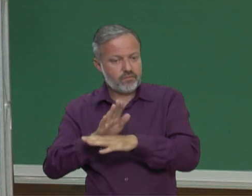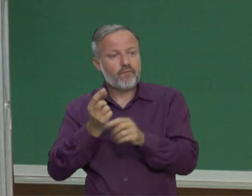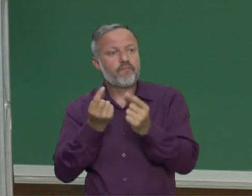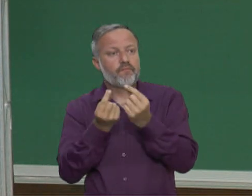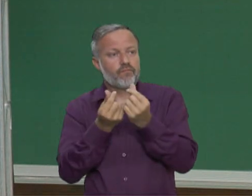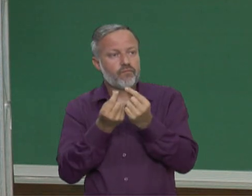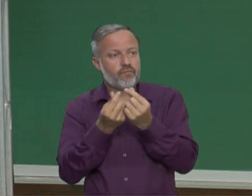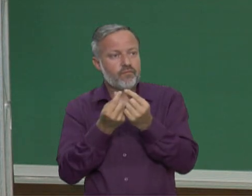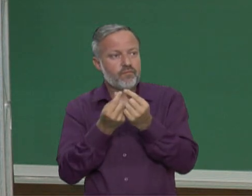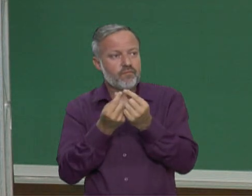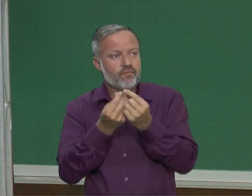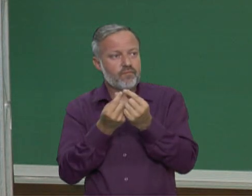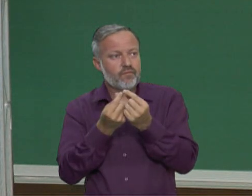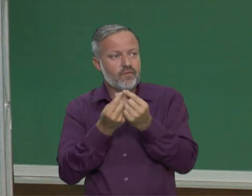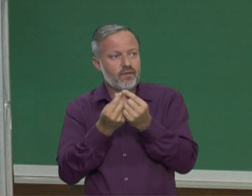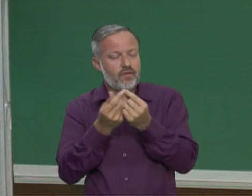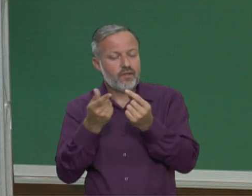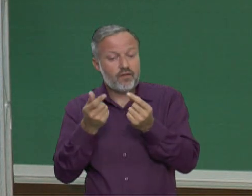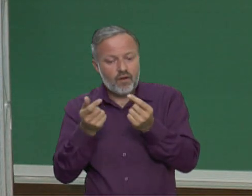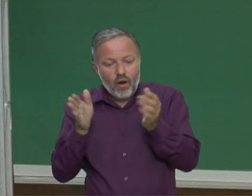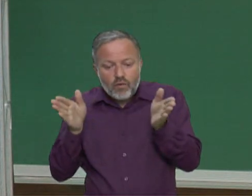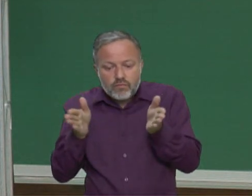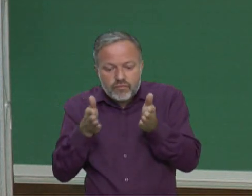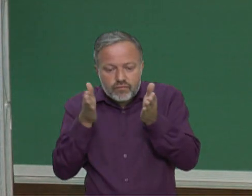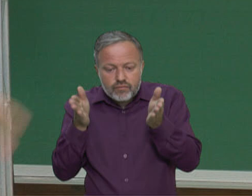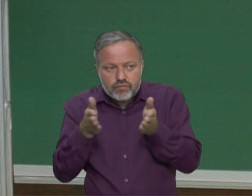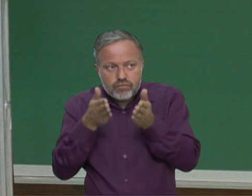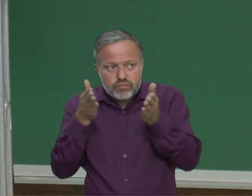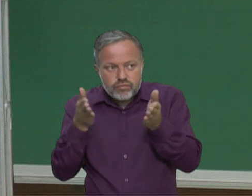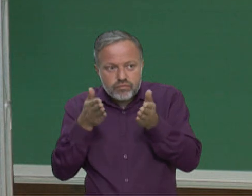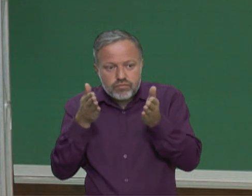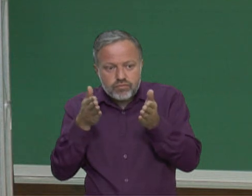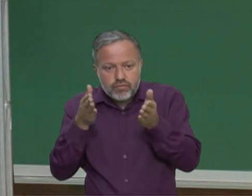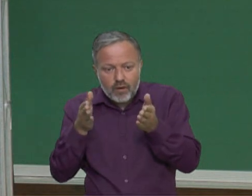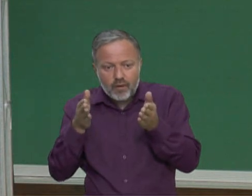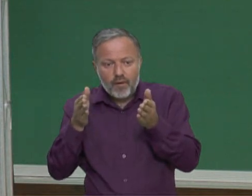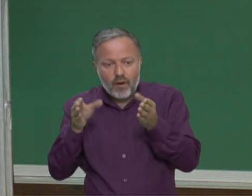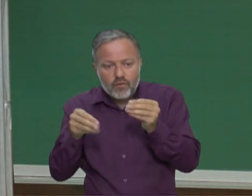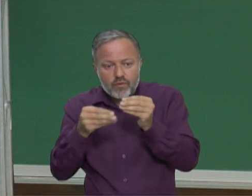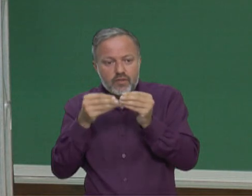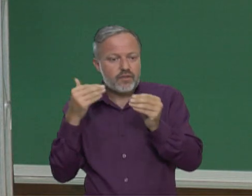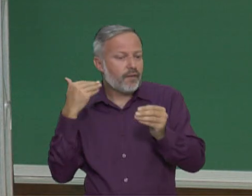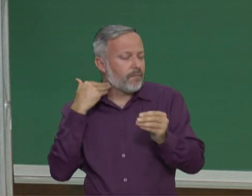economia, mas principalmente nos fundos de investimento, com a utilização de bancos, inclusive. Tá bom?